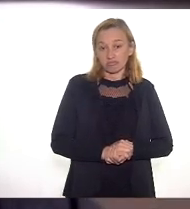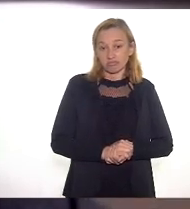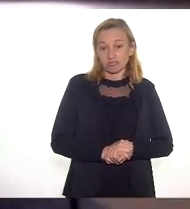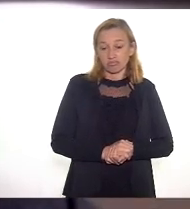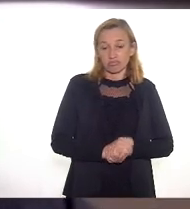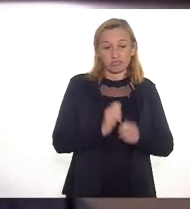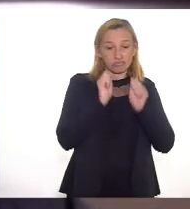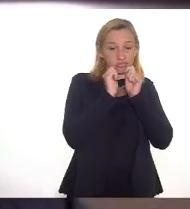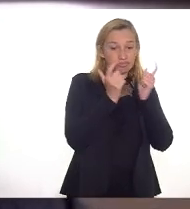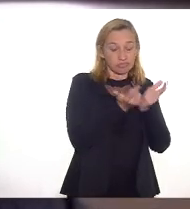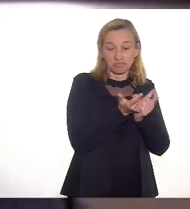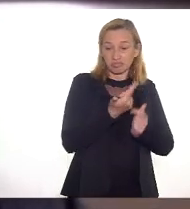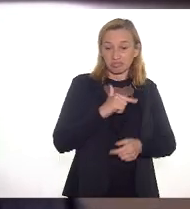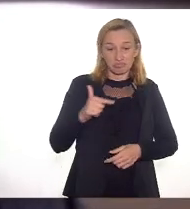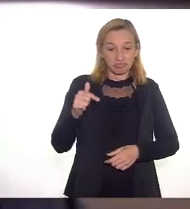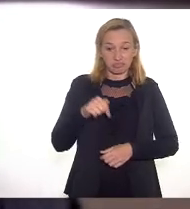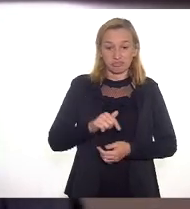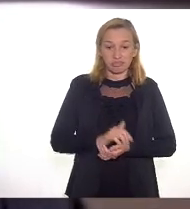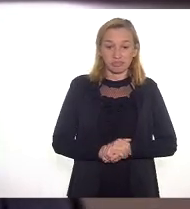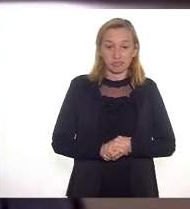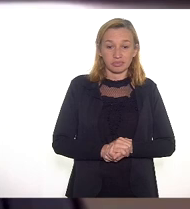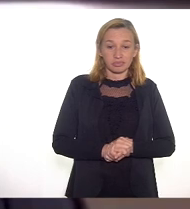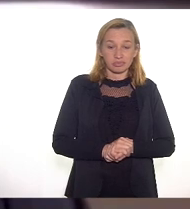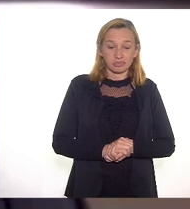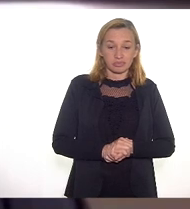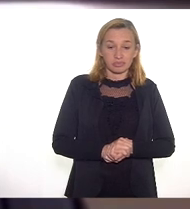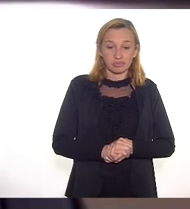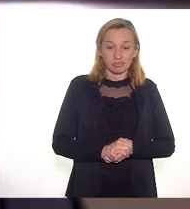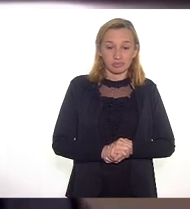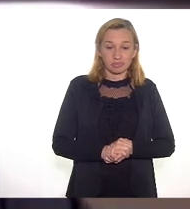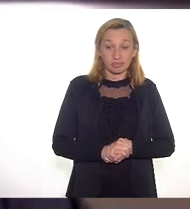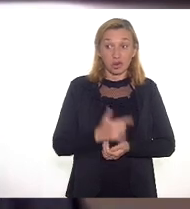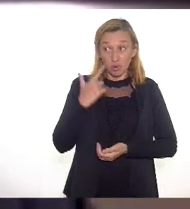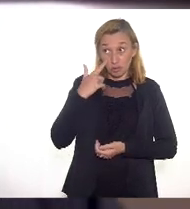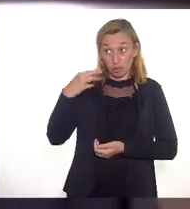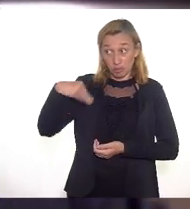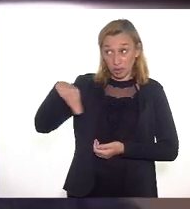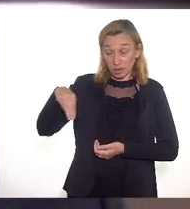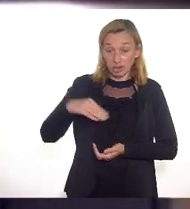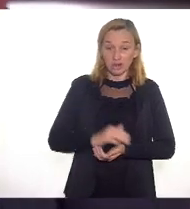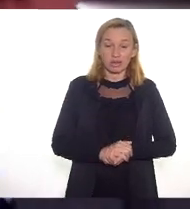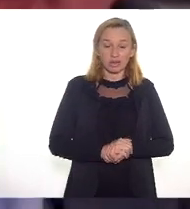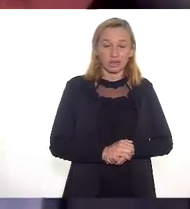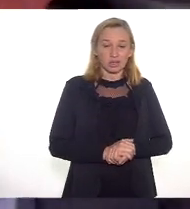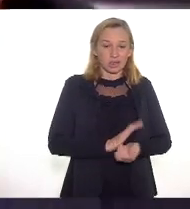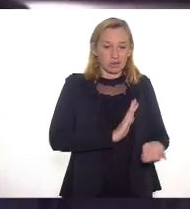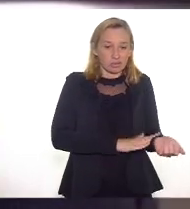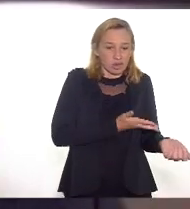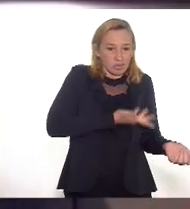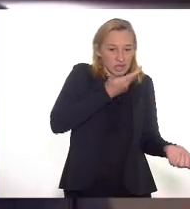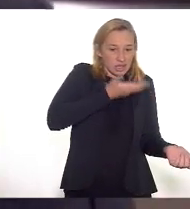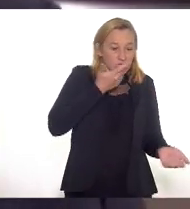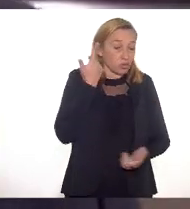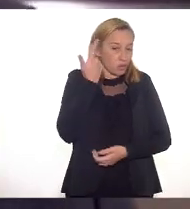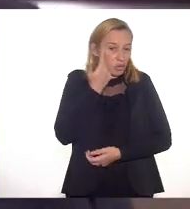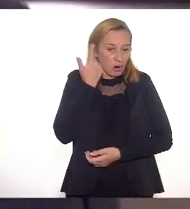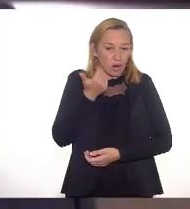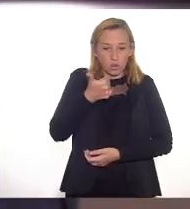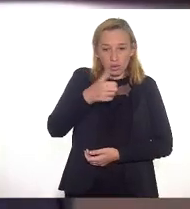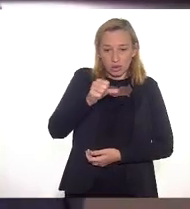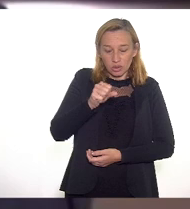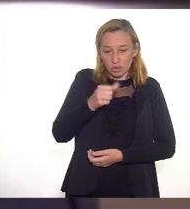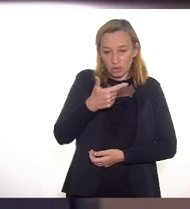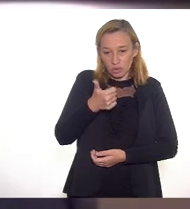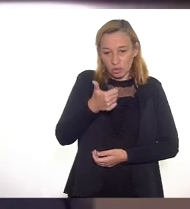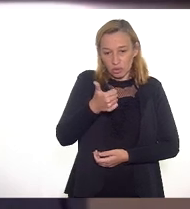Assembleia. Não tinha até então. A interinidade não... Viu, Mink? Minha pressão estava normal, 12 por 8.